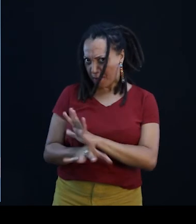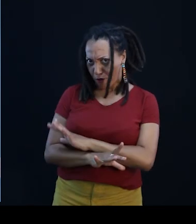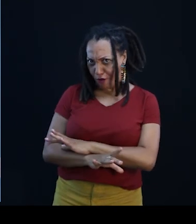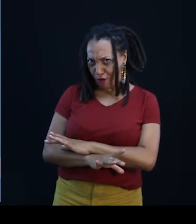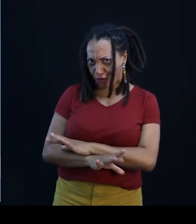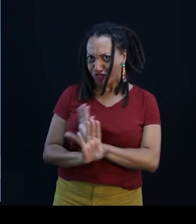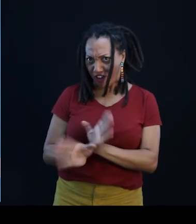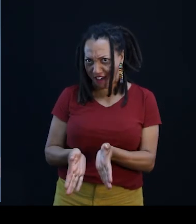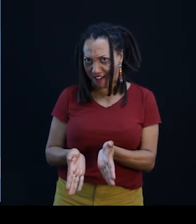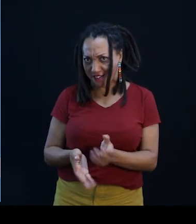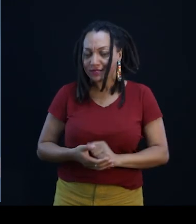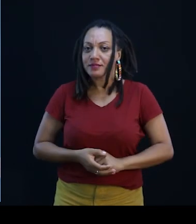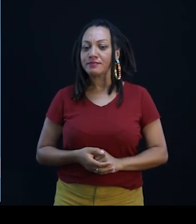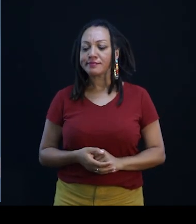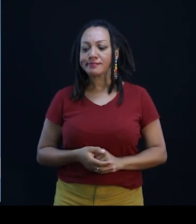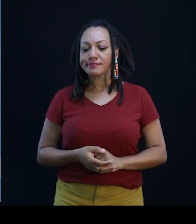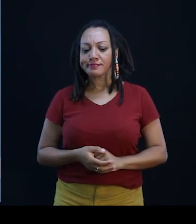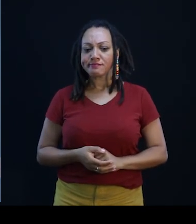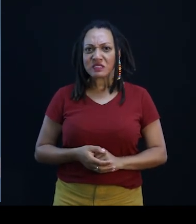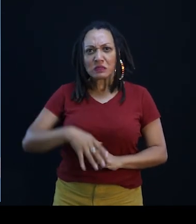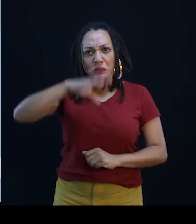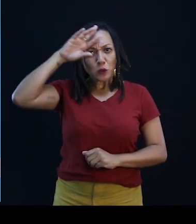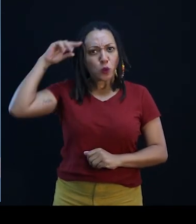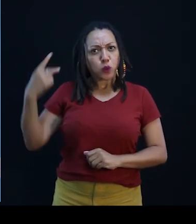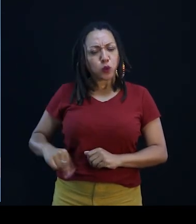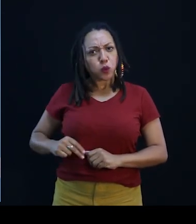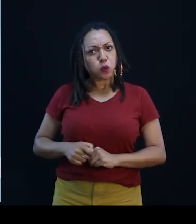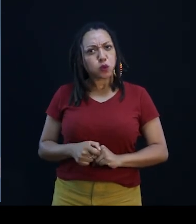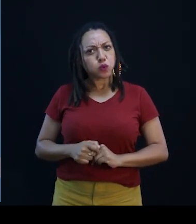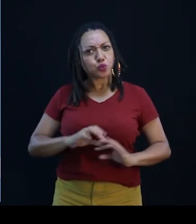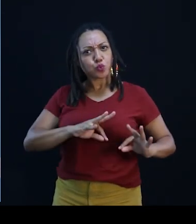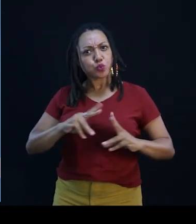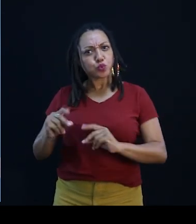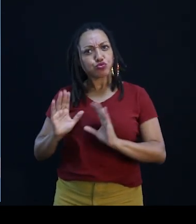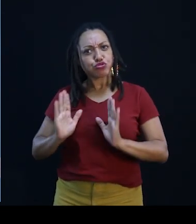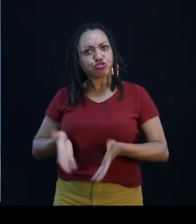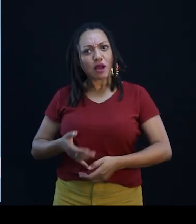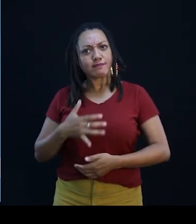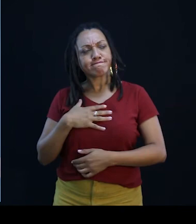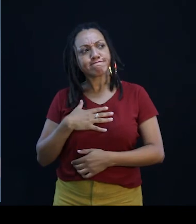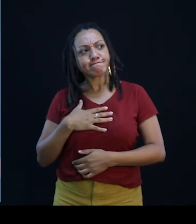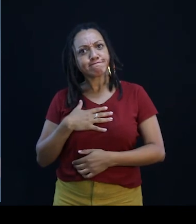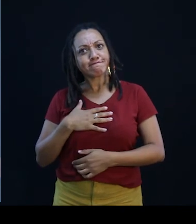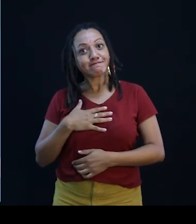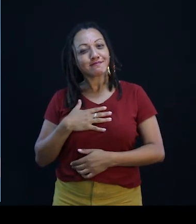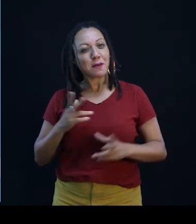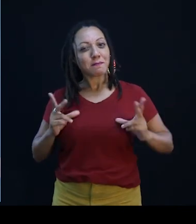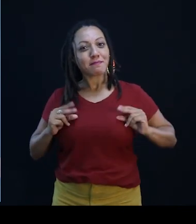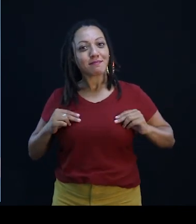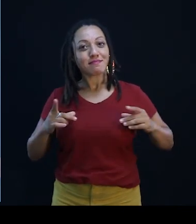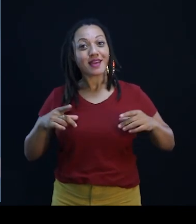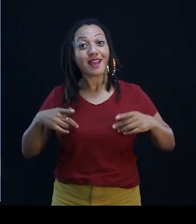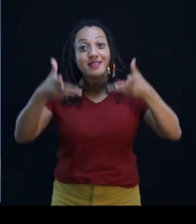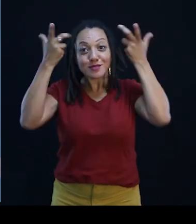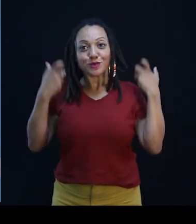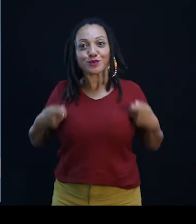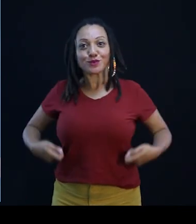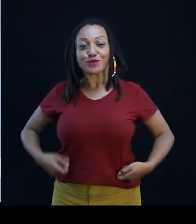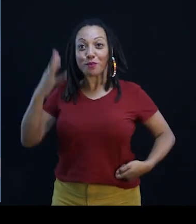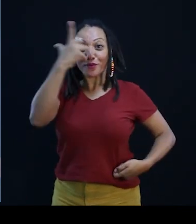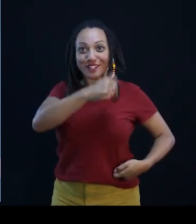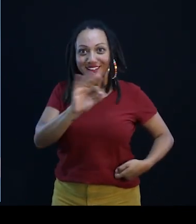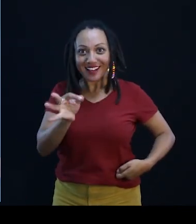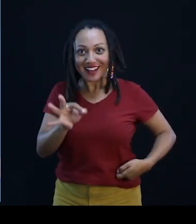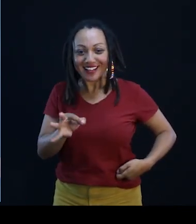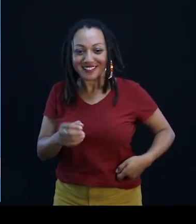acabou, né? Guardou. Mas eu acho que depois desse trabalho todo, a gente merece usar uma roupa bonita também, não merece? Então vamos vestir essa roupa,